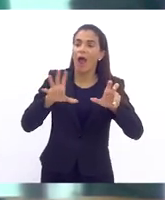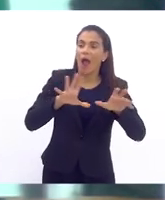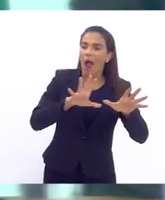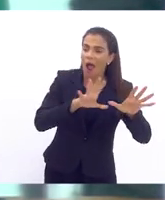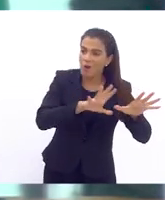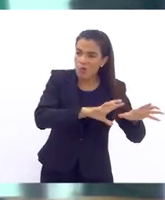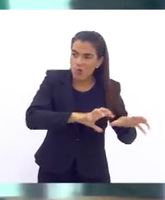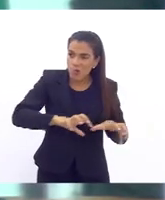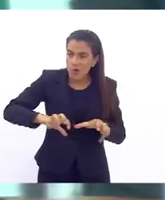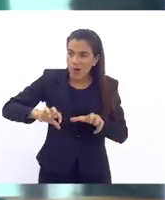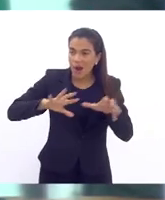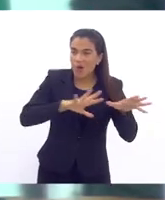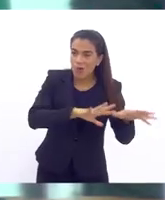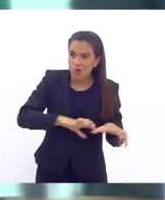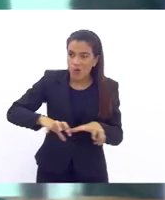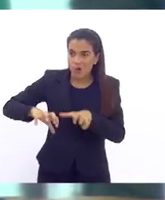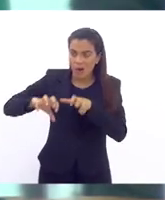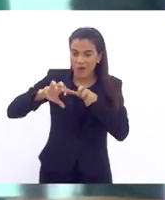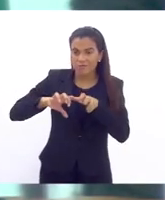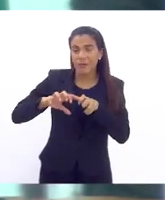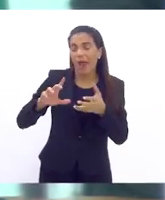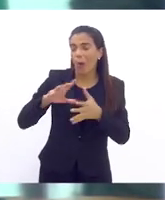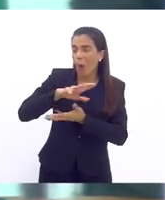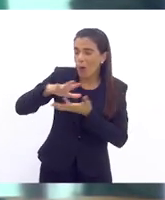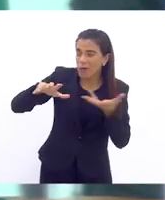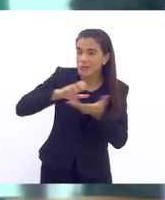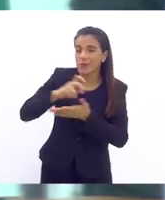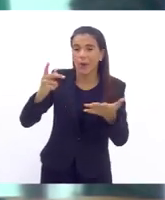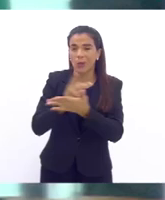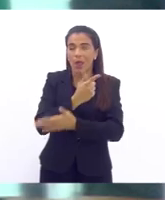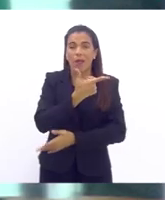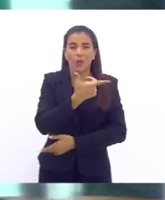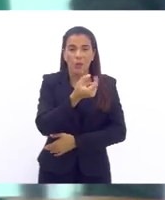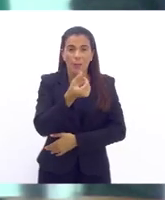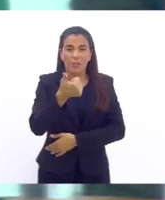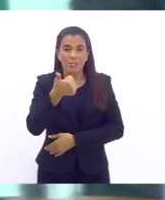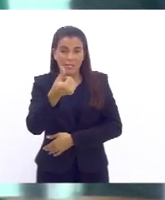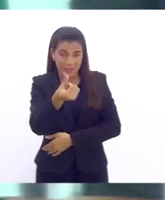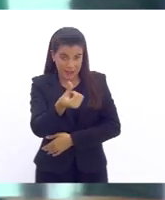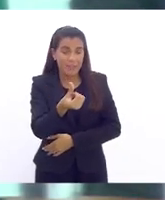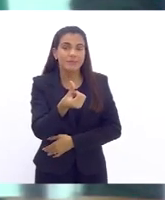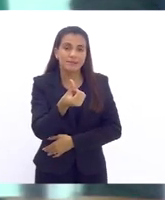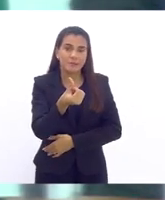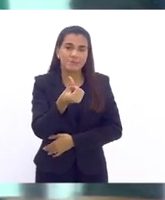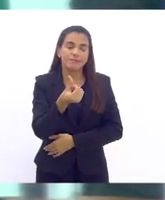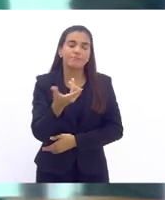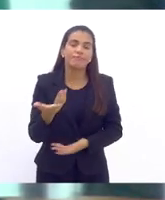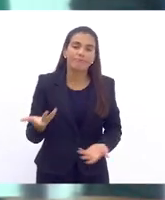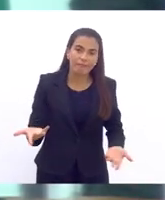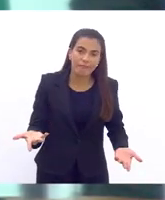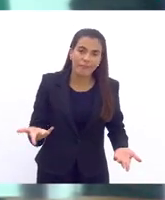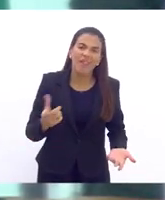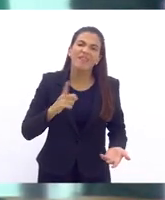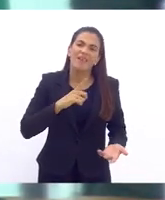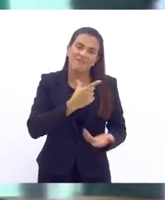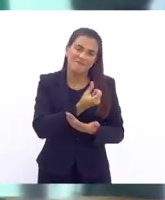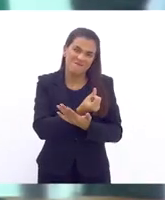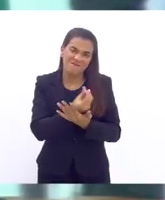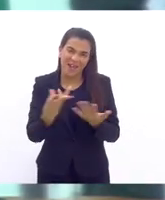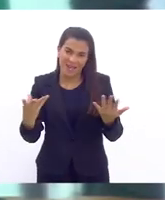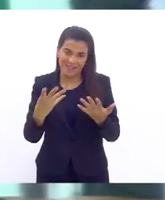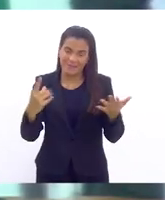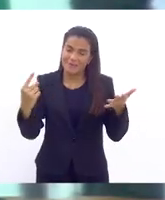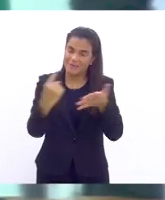aquela confusão que foi dada em 2016 porque o ah bota fora você teve várias perguntas eu vou ter que responder